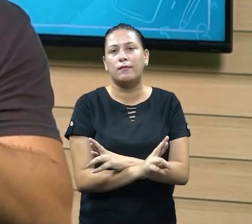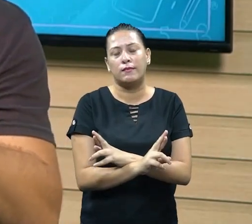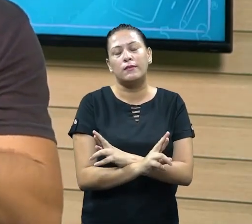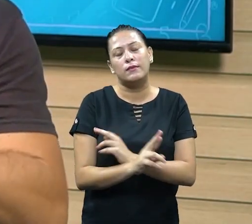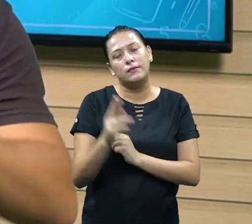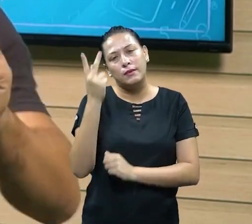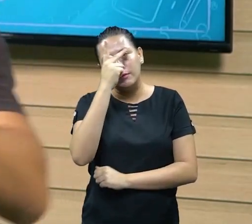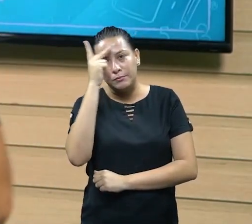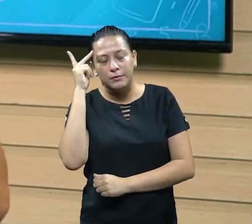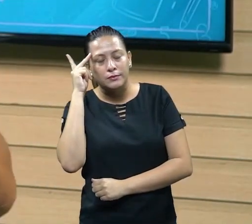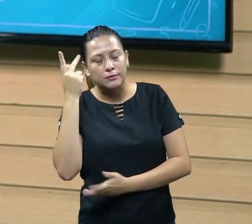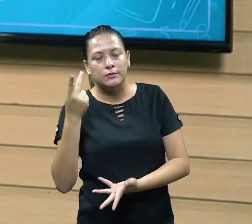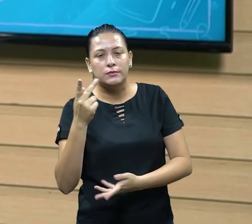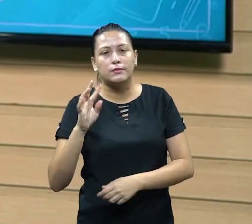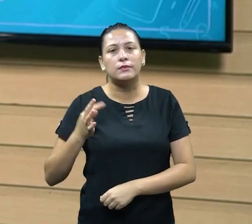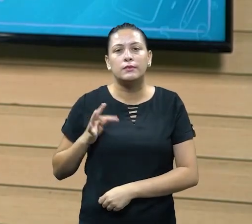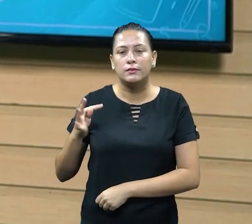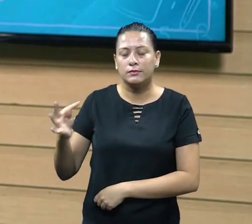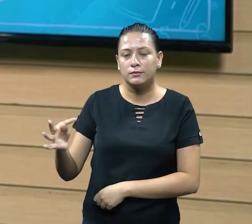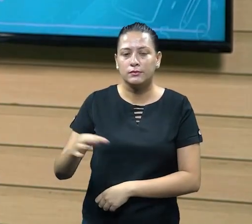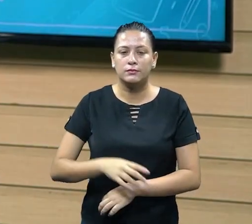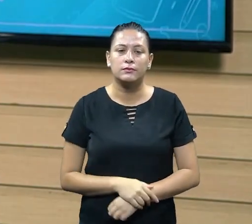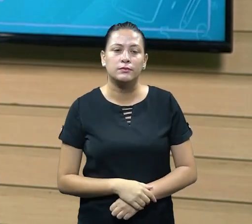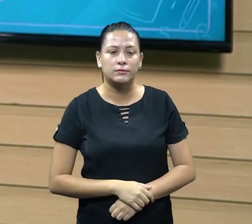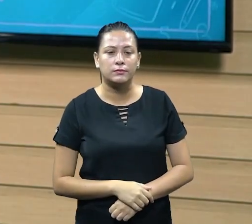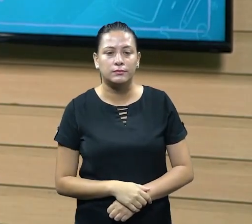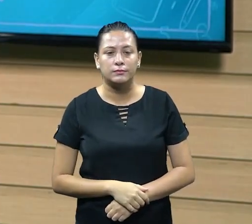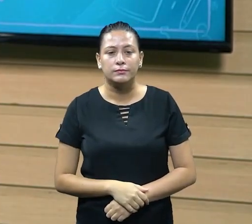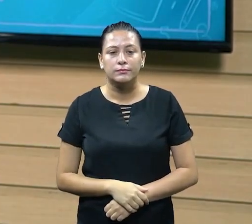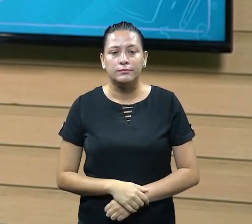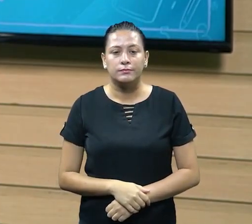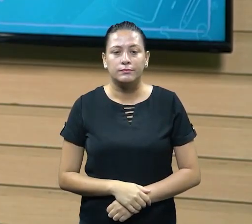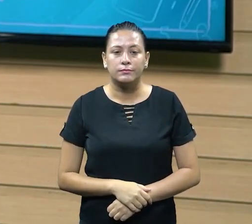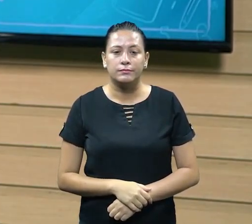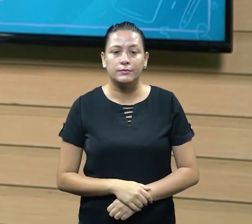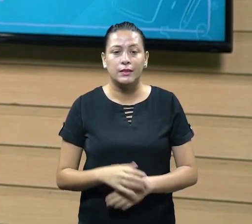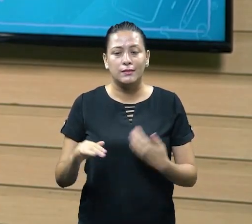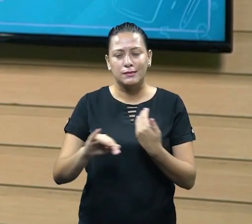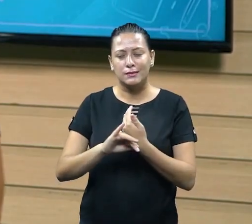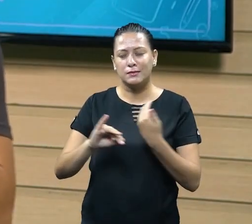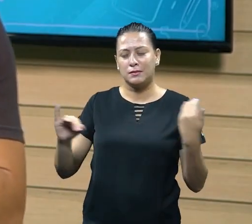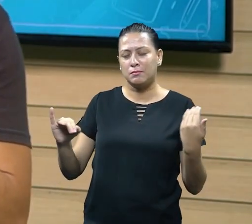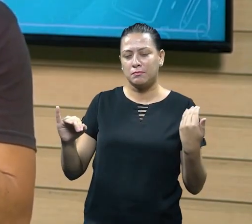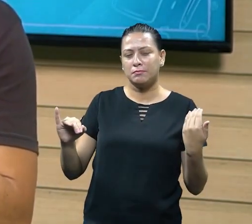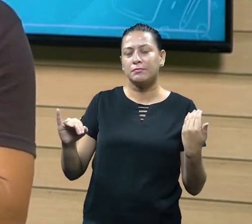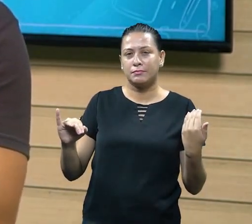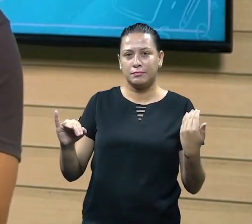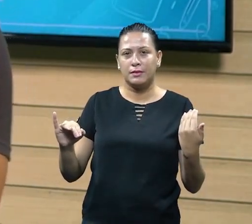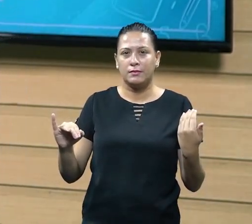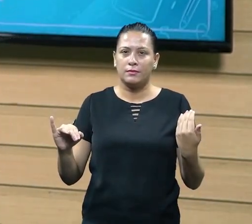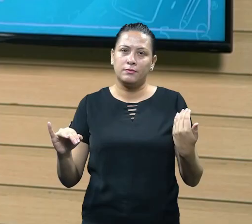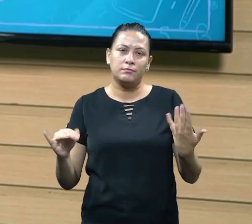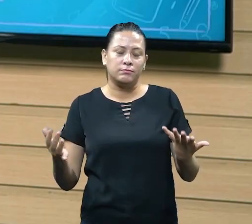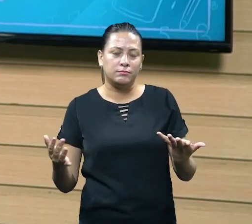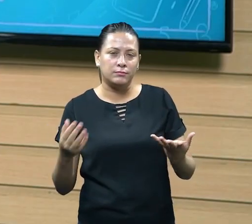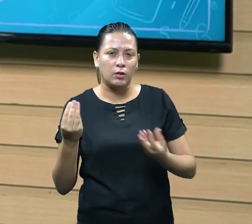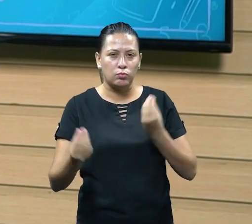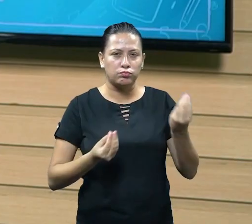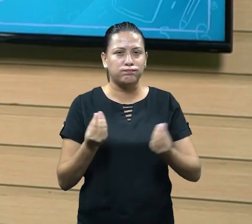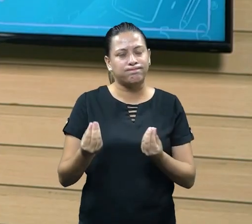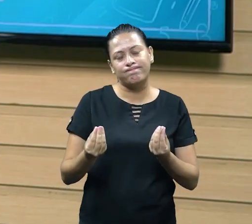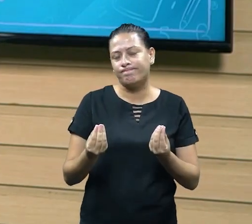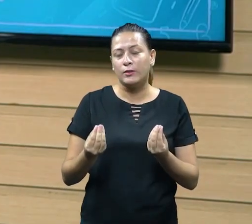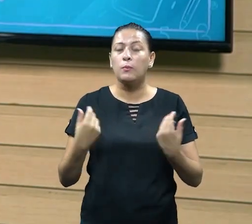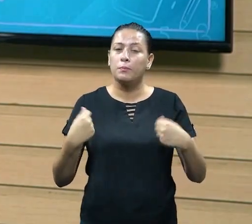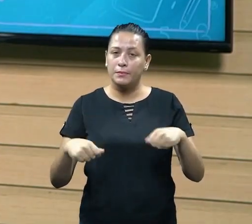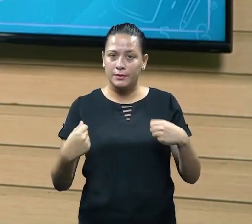com cliente. Não tem como analisar isso de forma separada, é necessário fazer análise conjunta para ver realmente como é importante, como